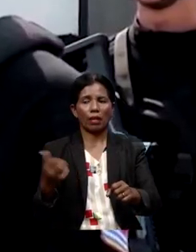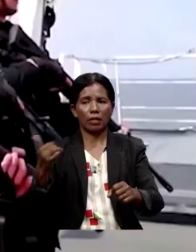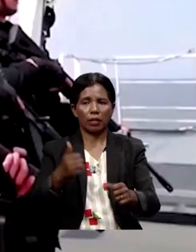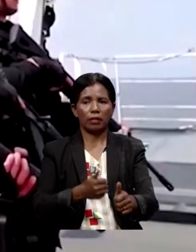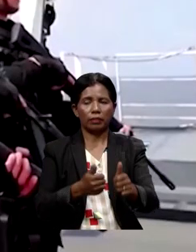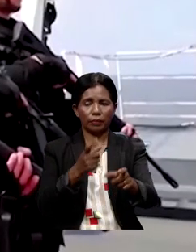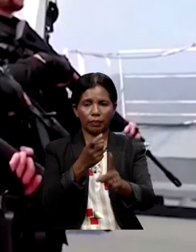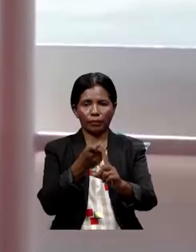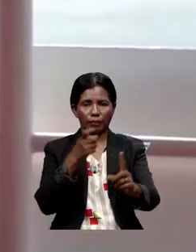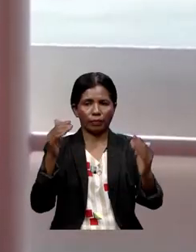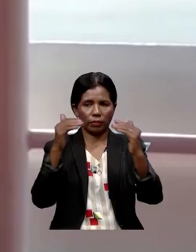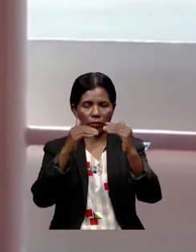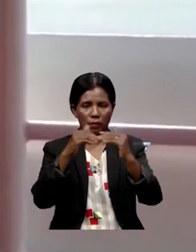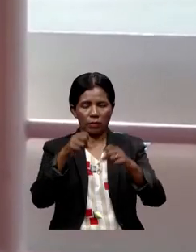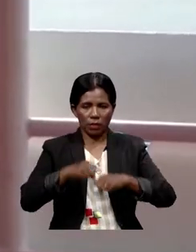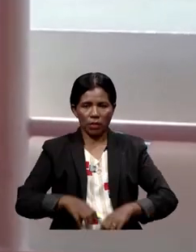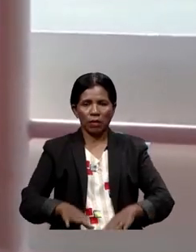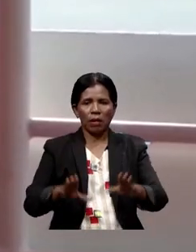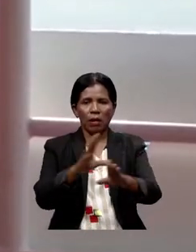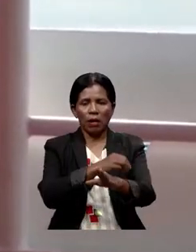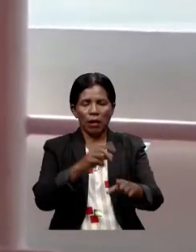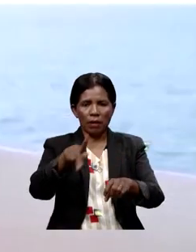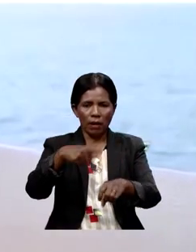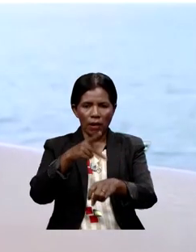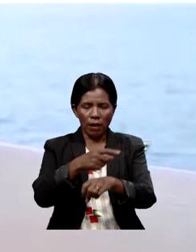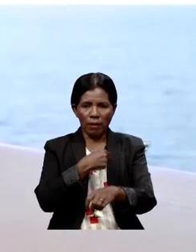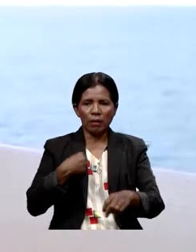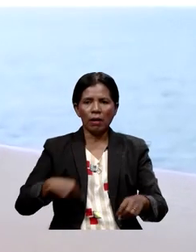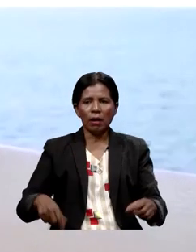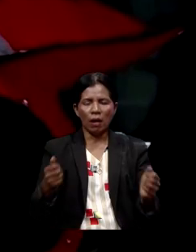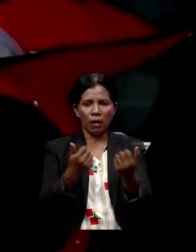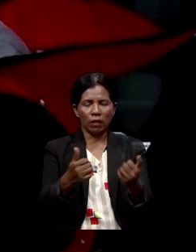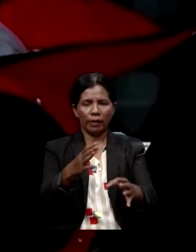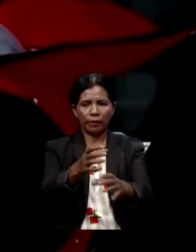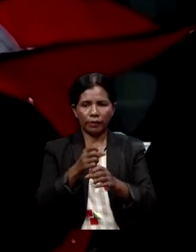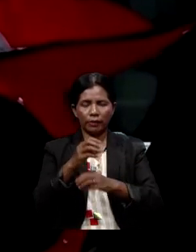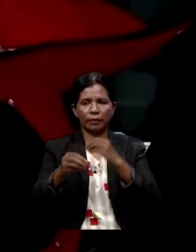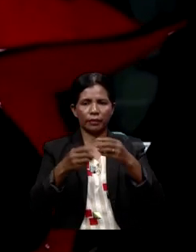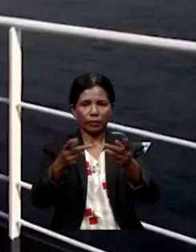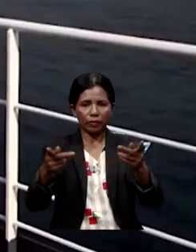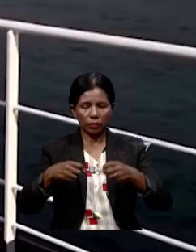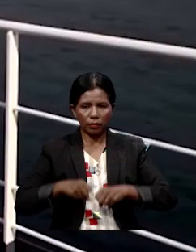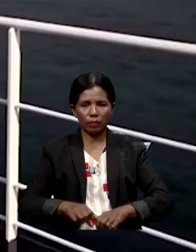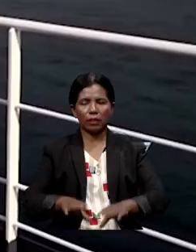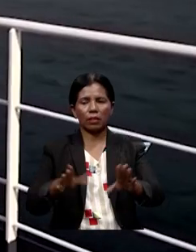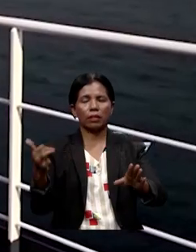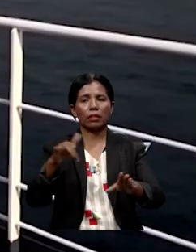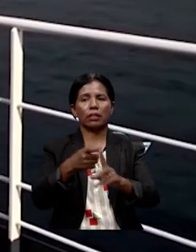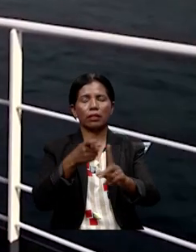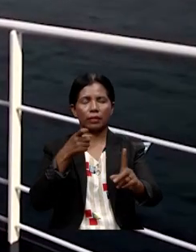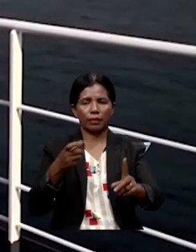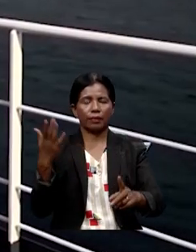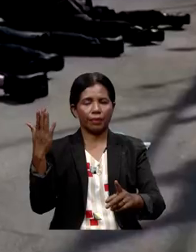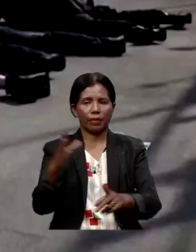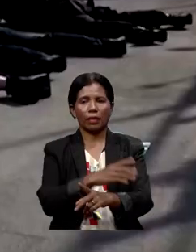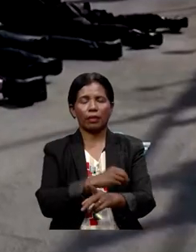série e de Russia encontro aéreo no Tassi entre Filipina e China. Nebe makahada umalu konaba area disputado sira husitasi sina